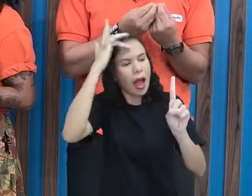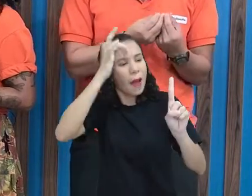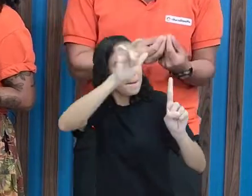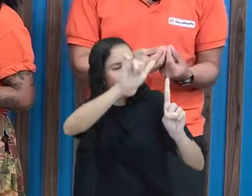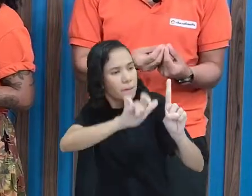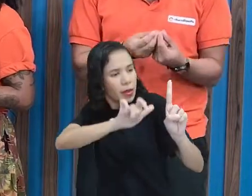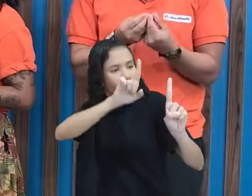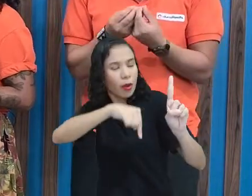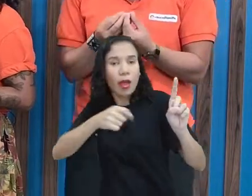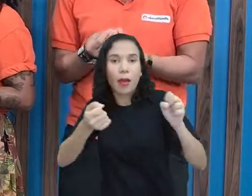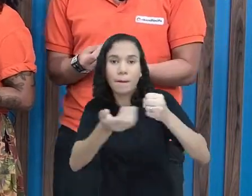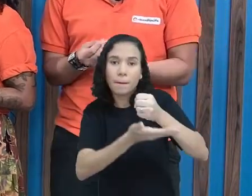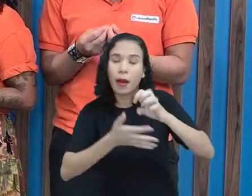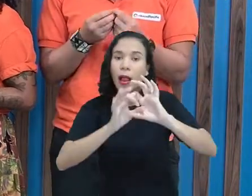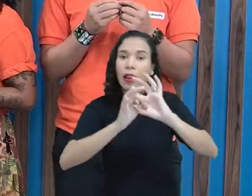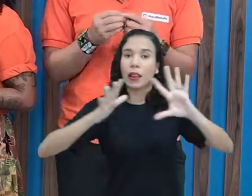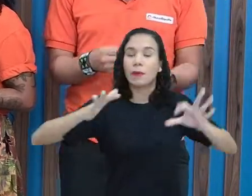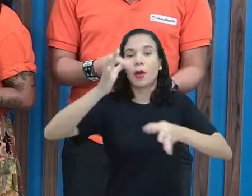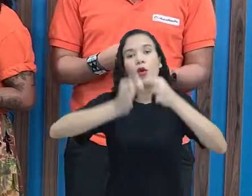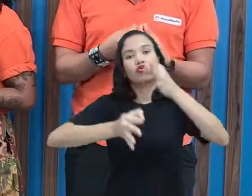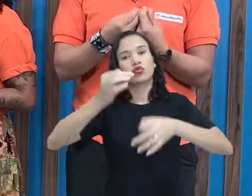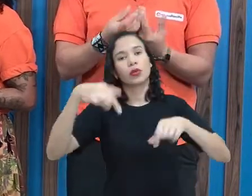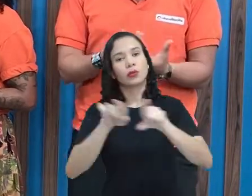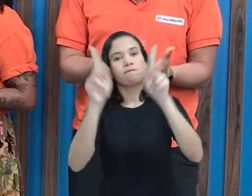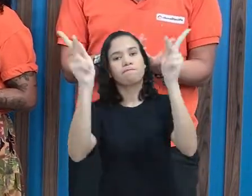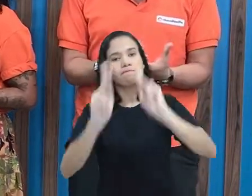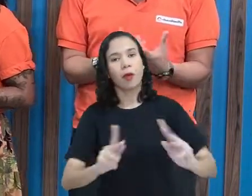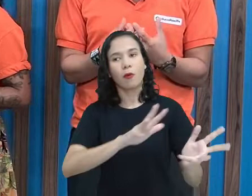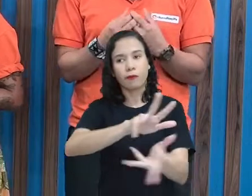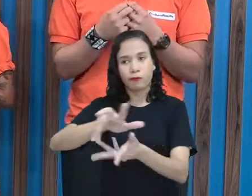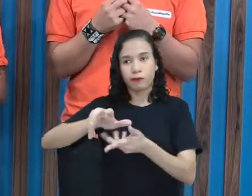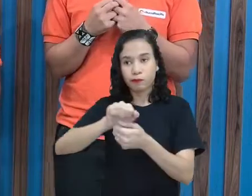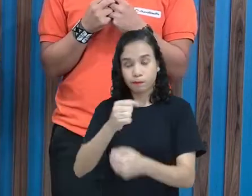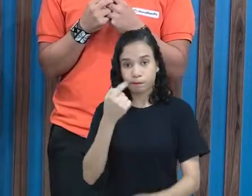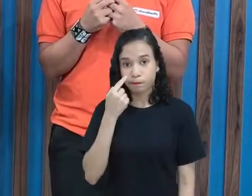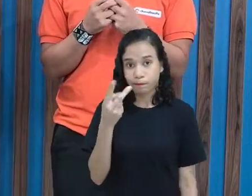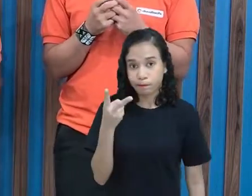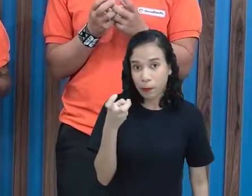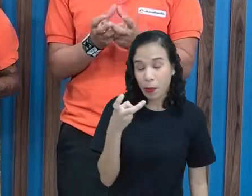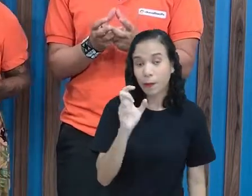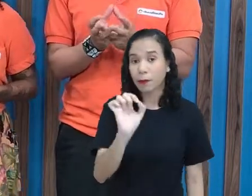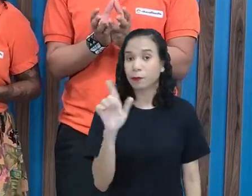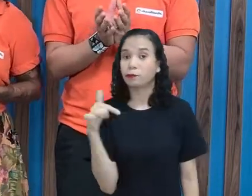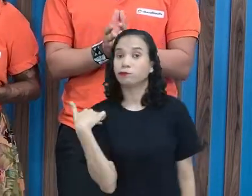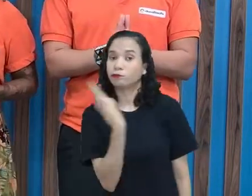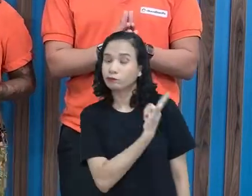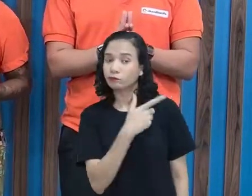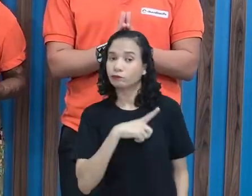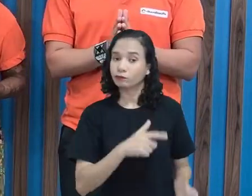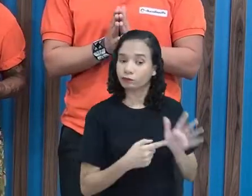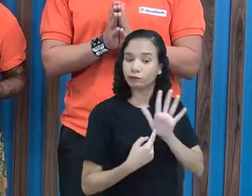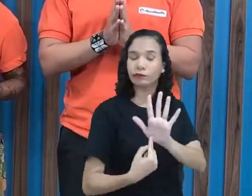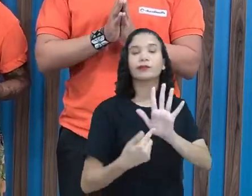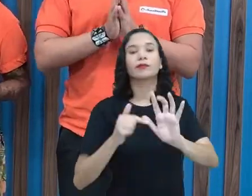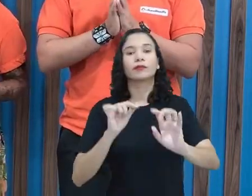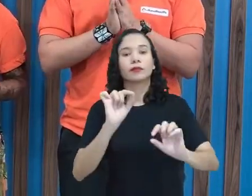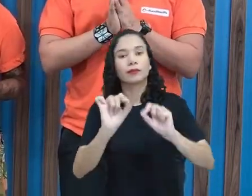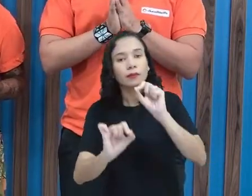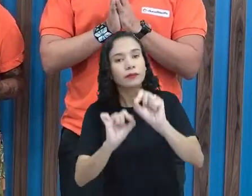da liberdade, da justiça e da paz no mundo. Então, veja, a gente está trazendo isso aqui,